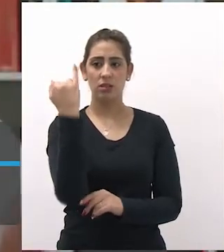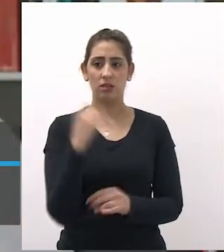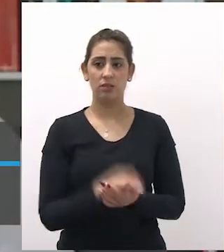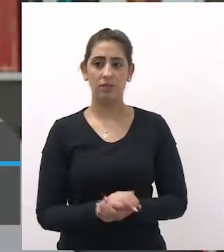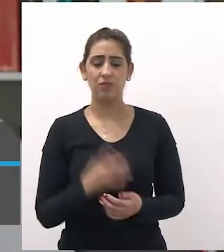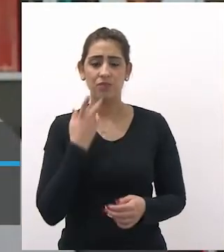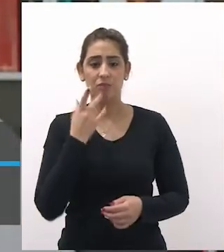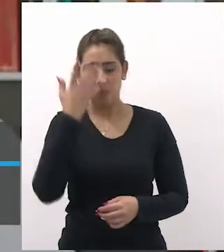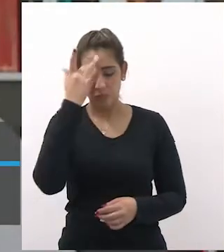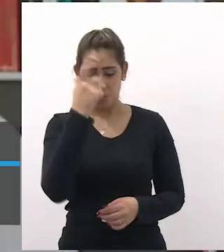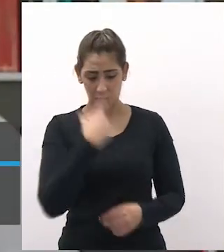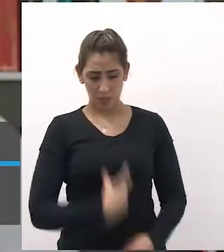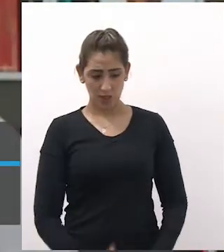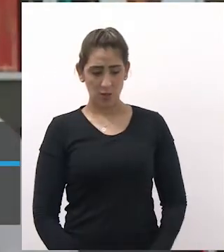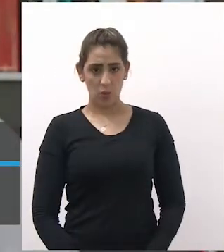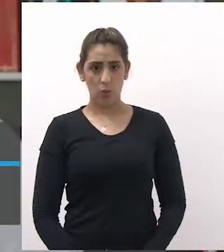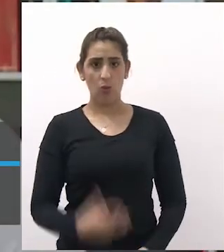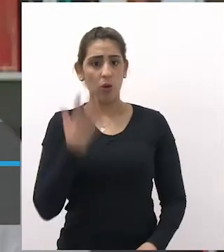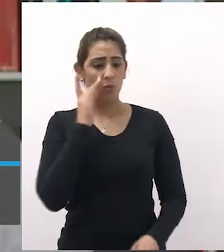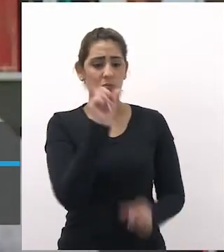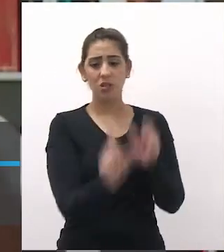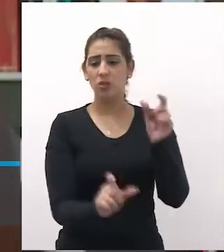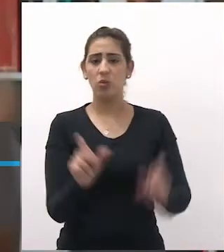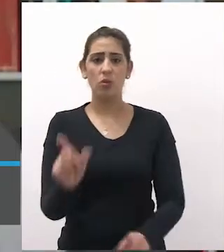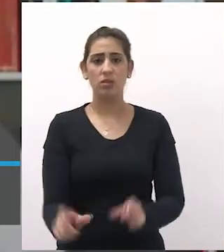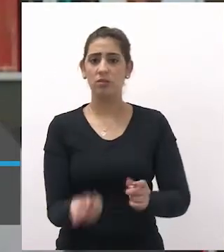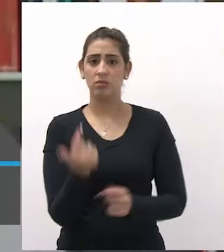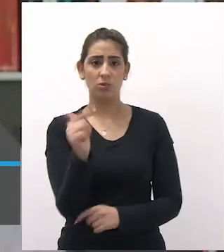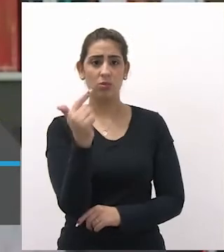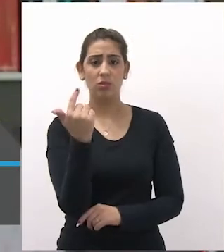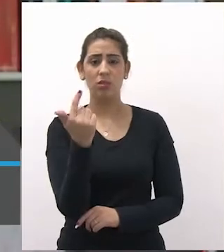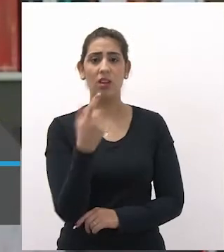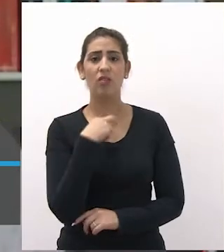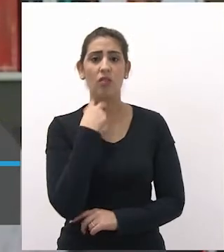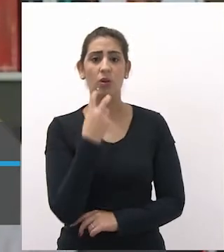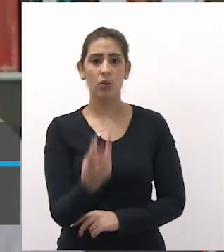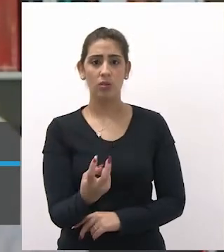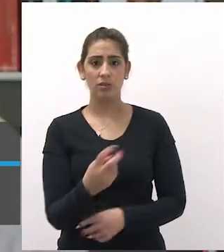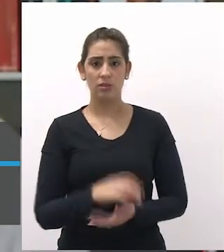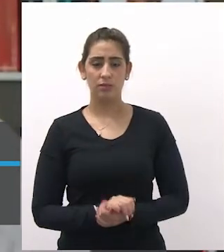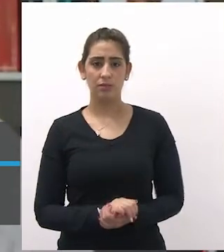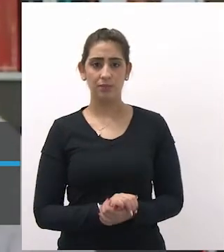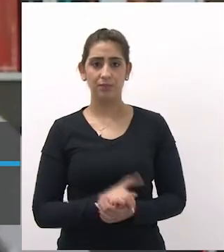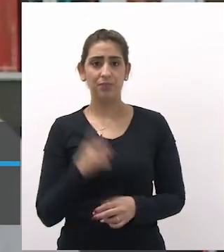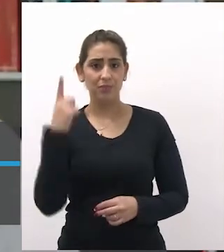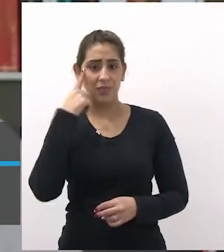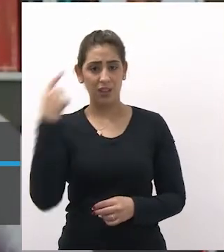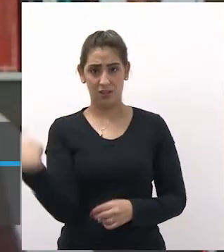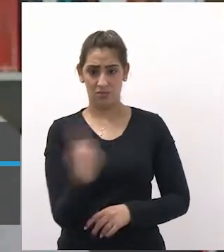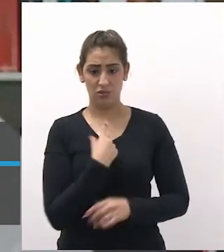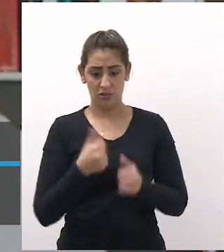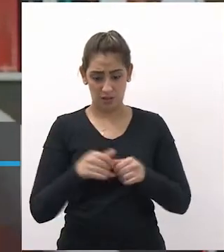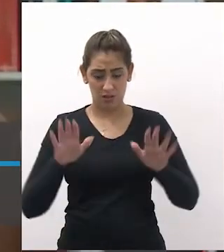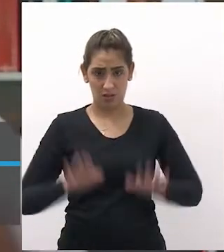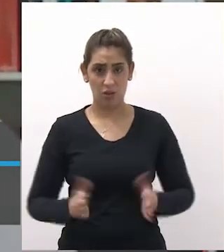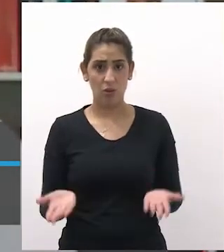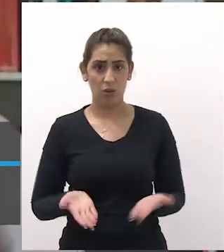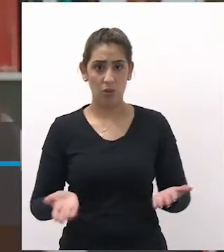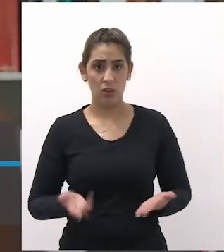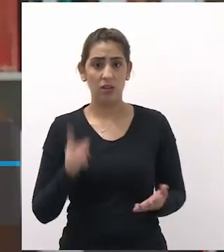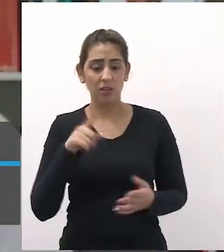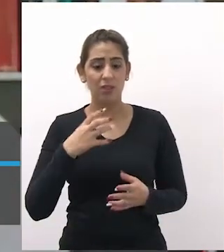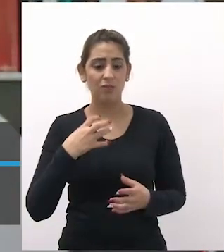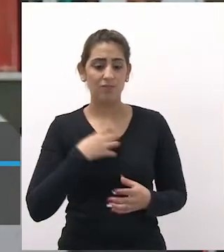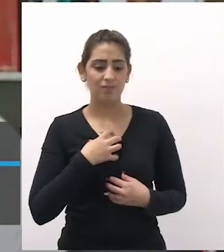humano, como pessoa, não como coisa, entendeu? Então, a ideia da gente estar aqui hoje é uma